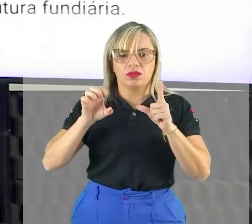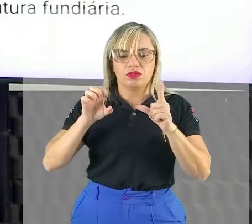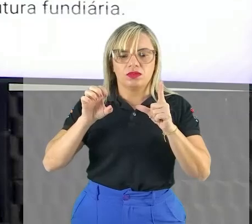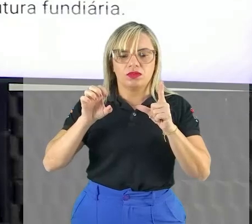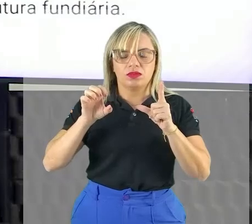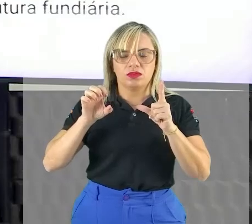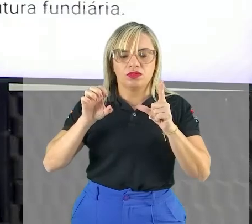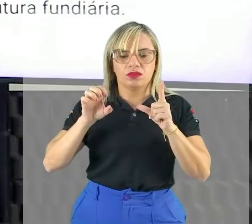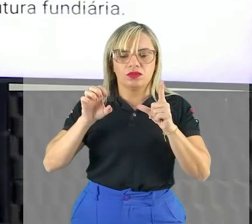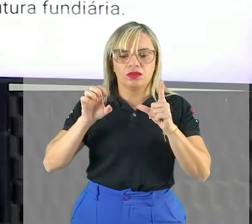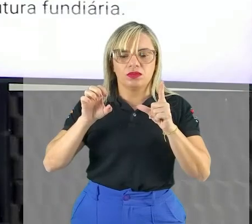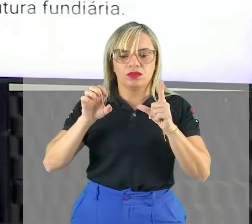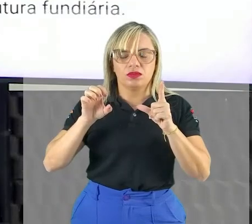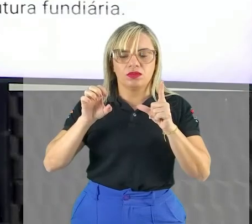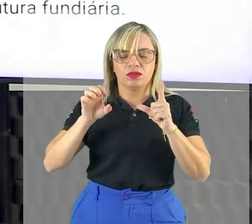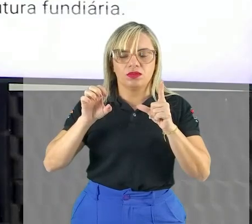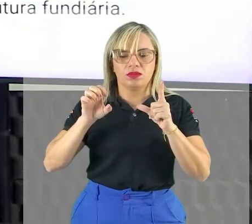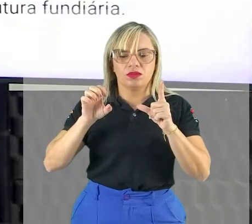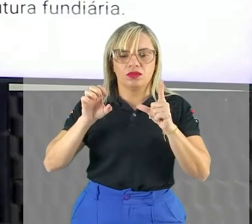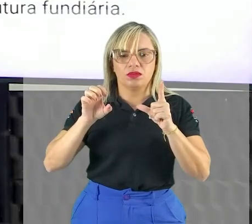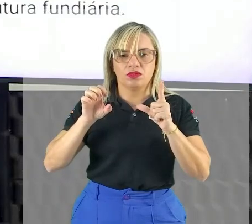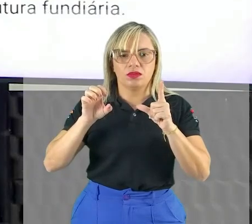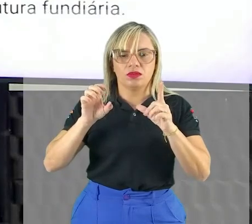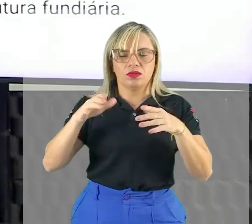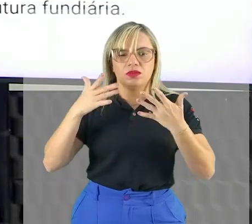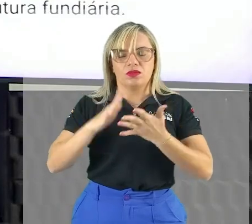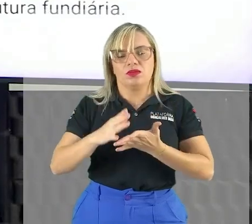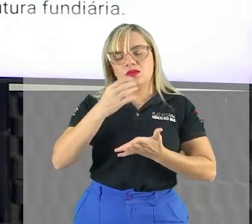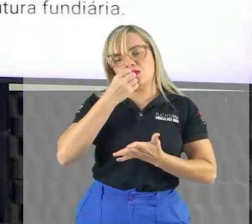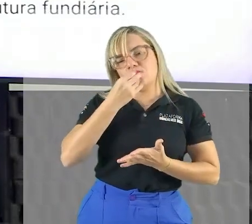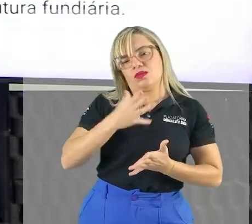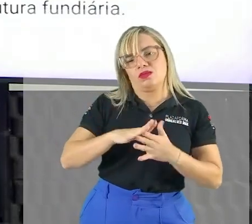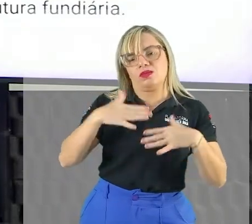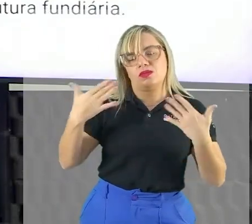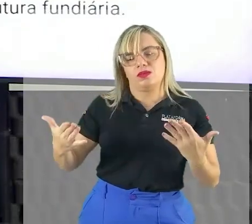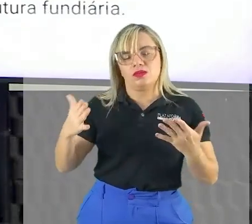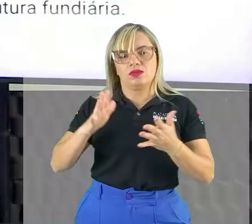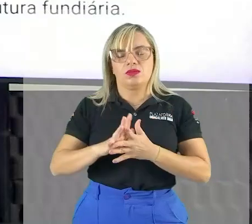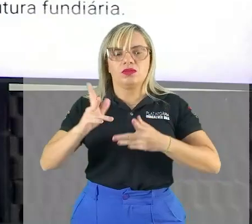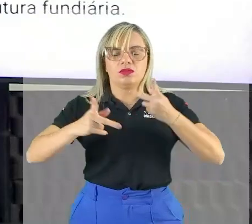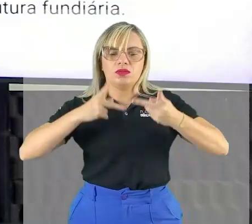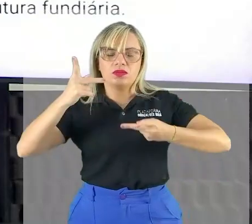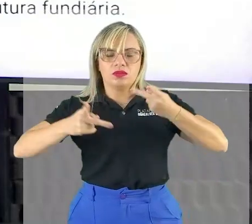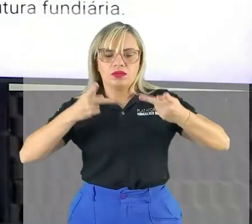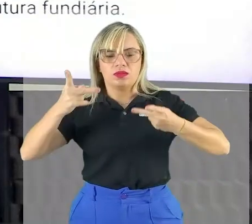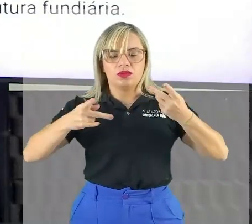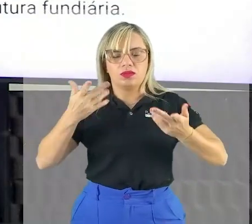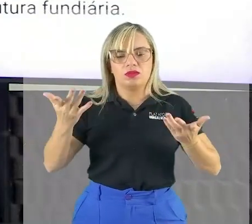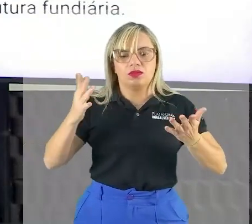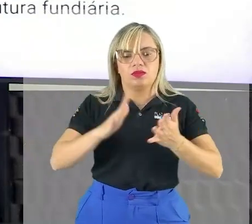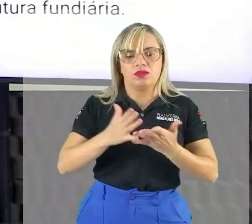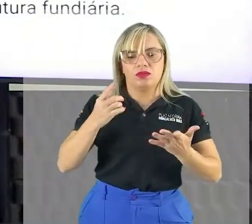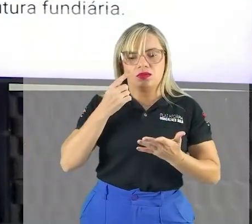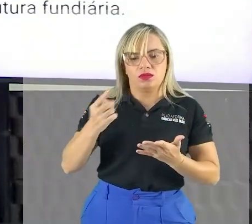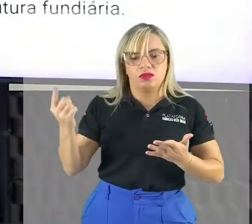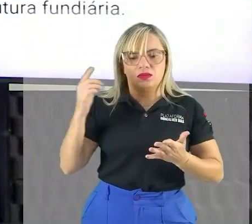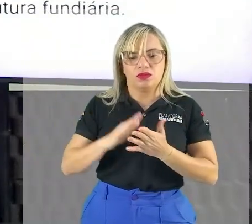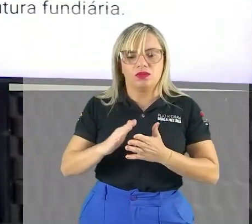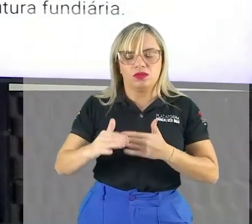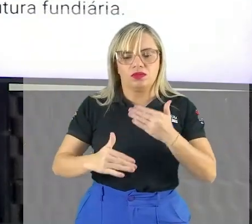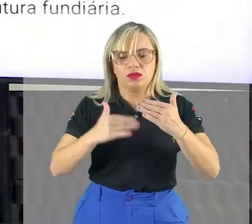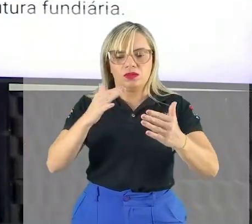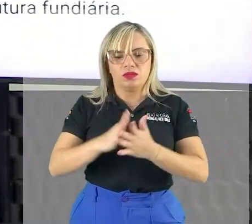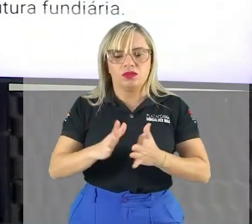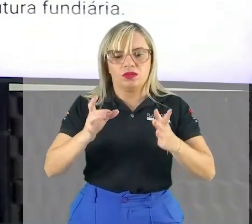E. Desconcentração da estrutura fundiária. Bom, gente, eu acabei de falar para vocês que é o crescimento das cidades, é um crescimento do